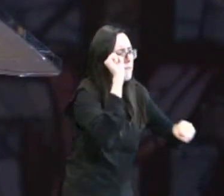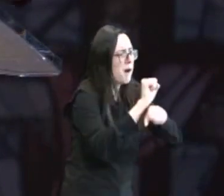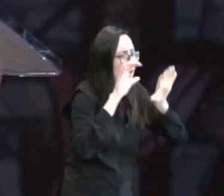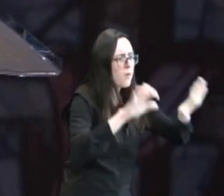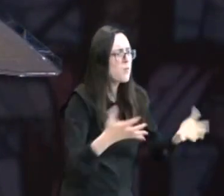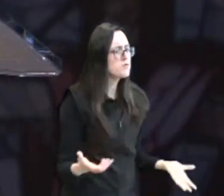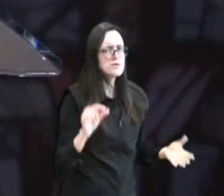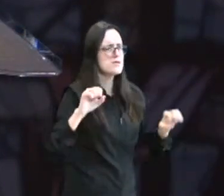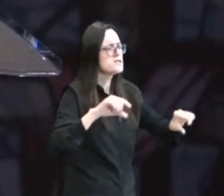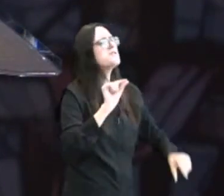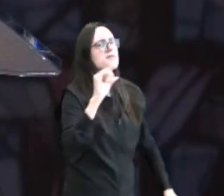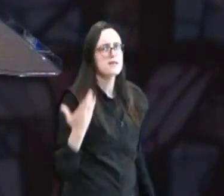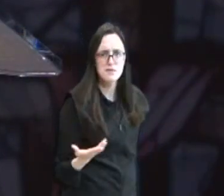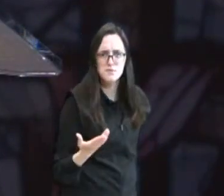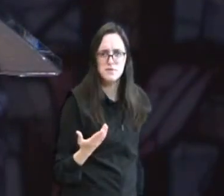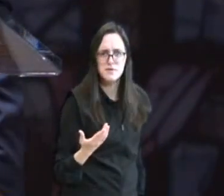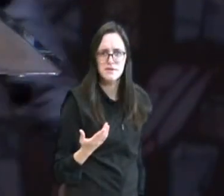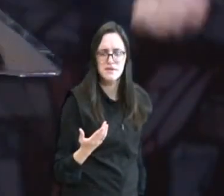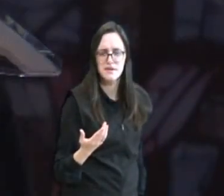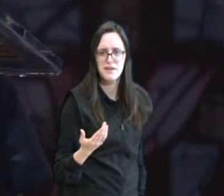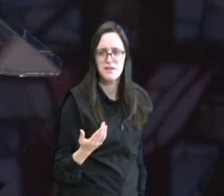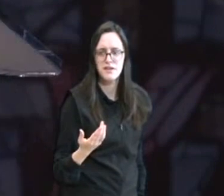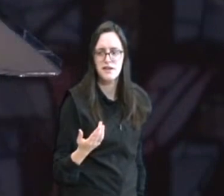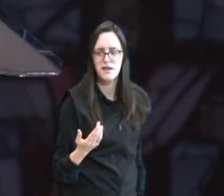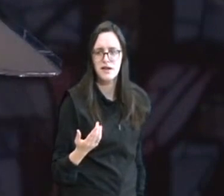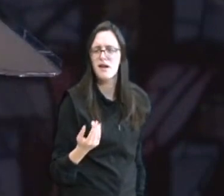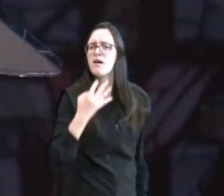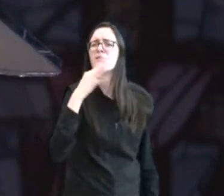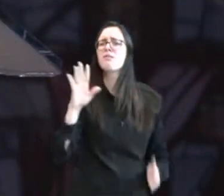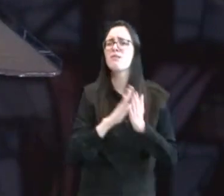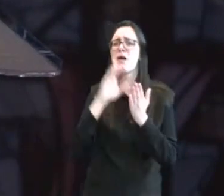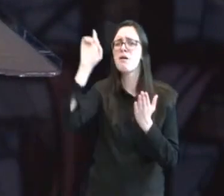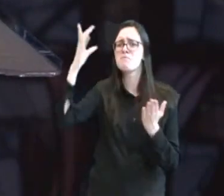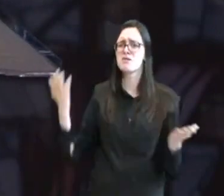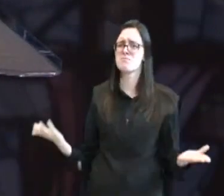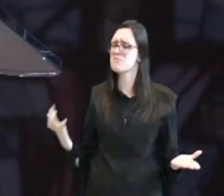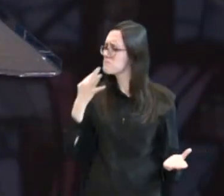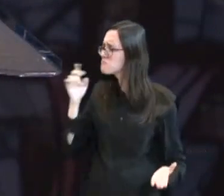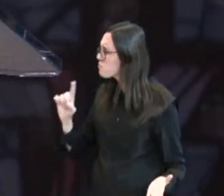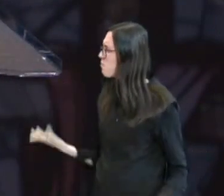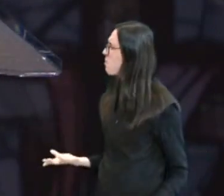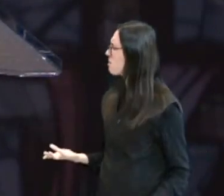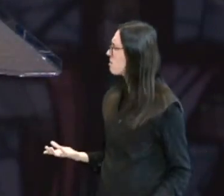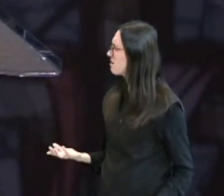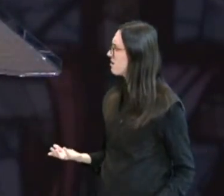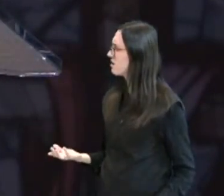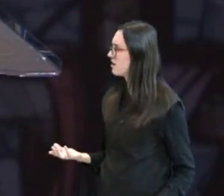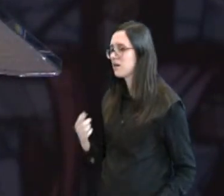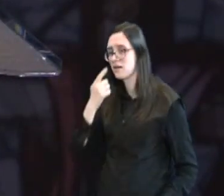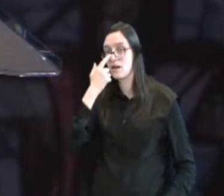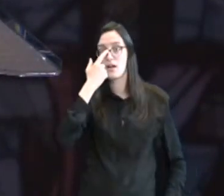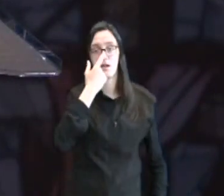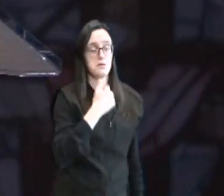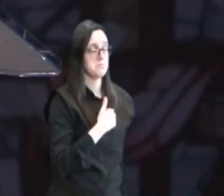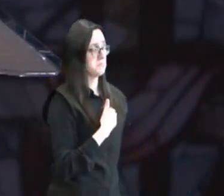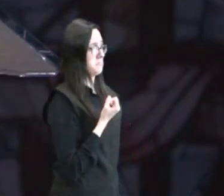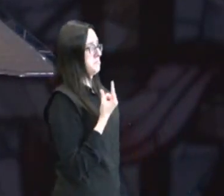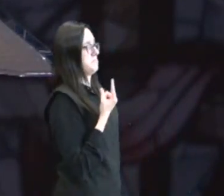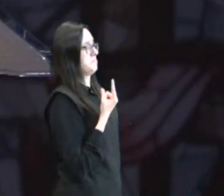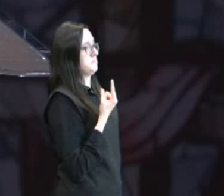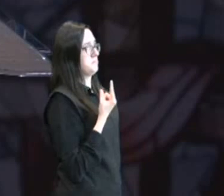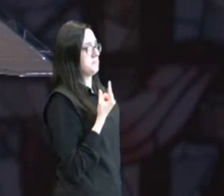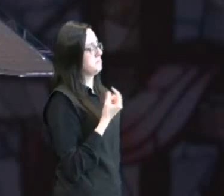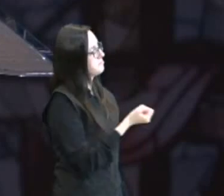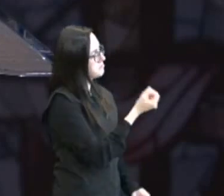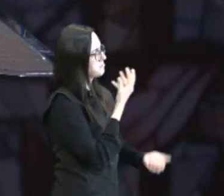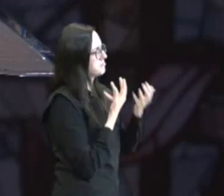que te ensinou isso? E não conhece a palavra, Edson. E eu ficava ouvindo ele falar. E